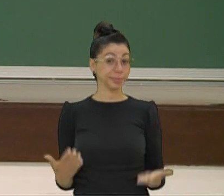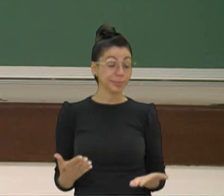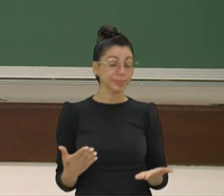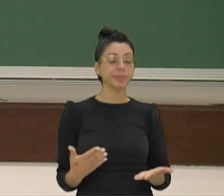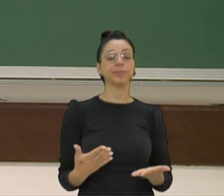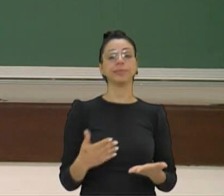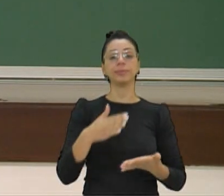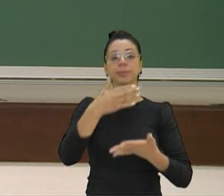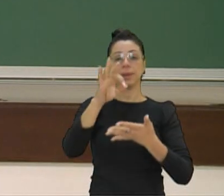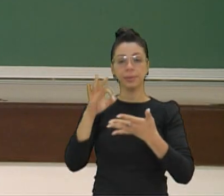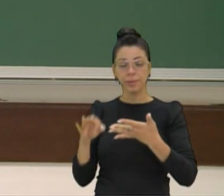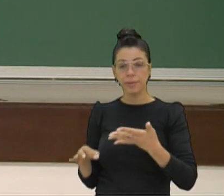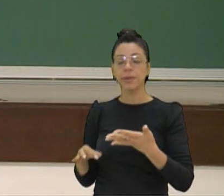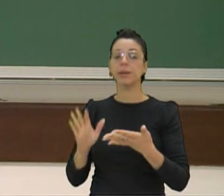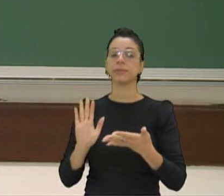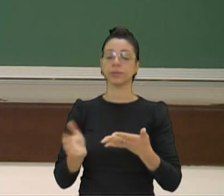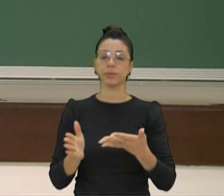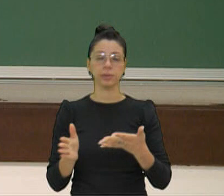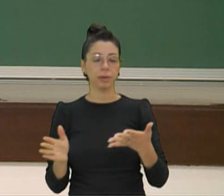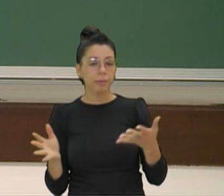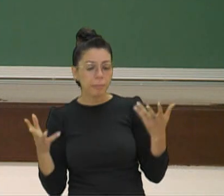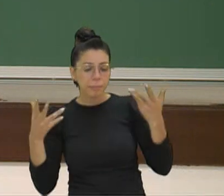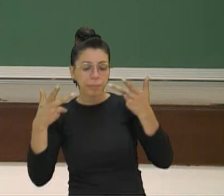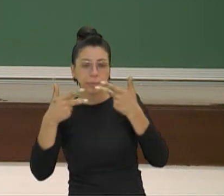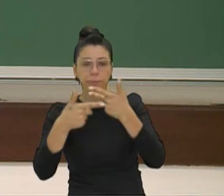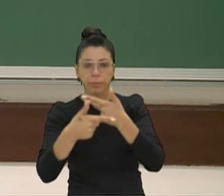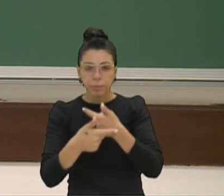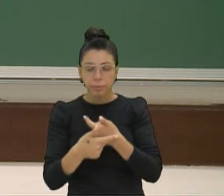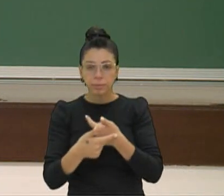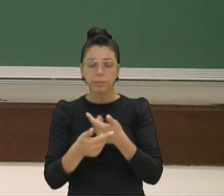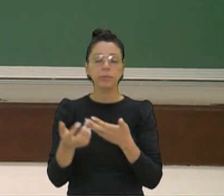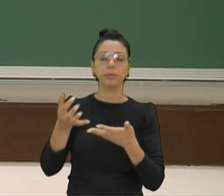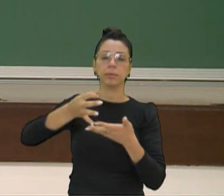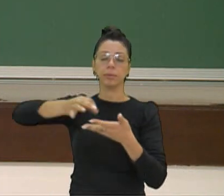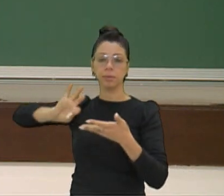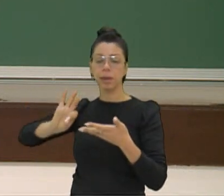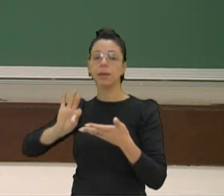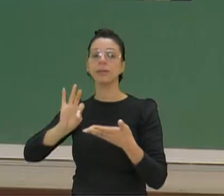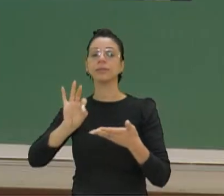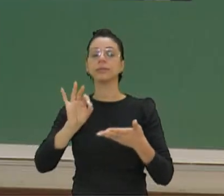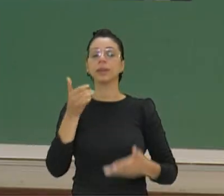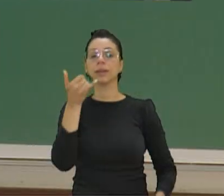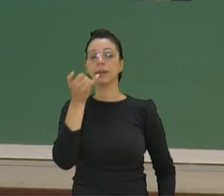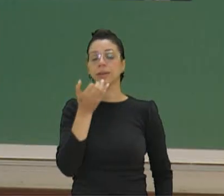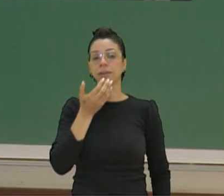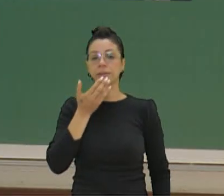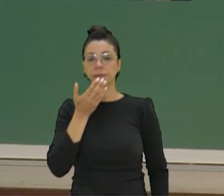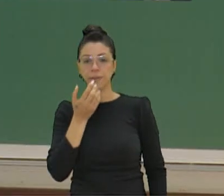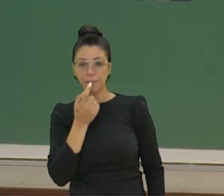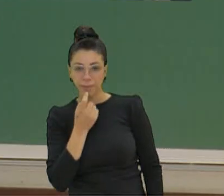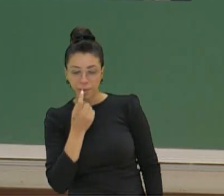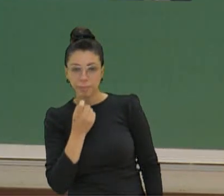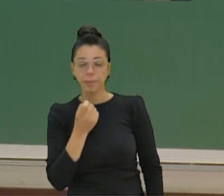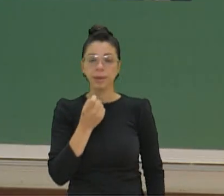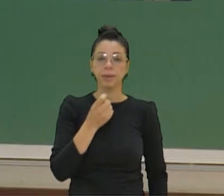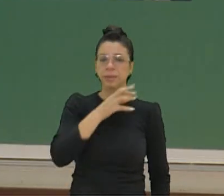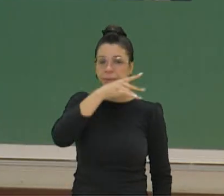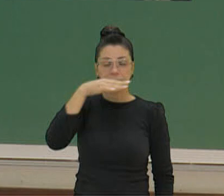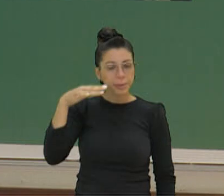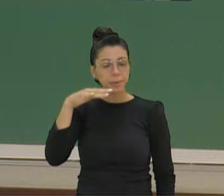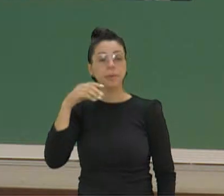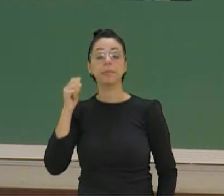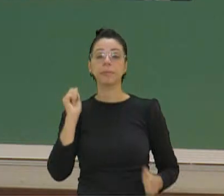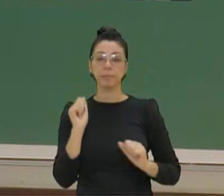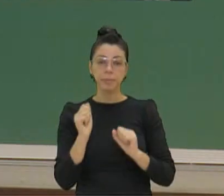Exercícios corrigidos, caprichados. Colocou certo? Pode pegar a caneta vermelha, pode pegar a caneta cor-de-rosa, caneta cheirosa.